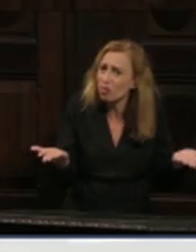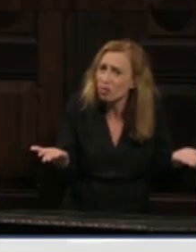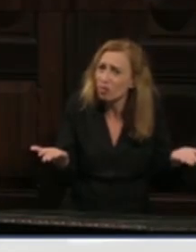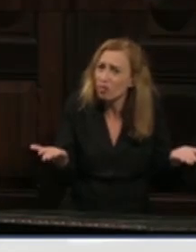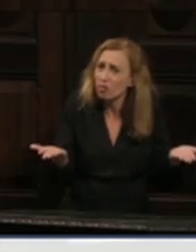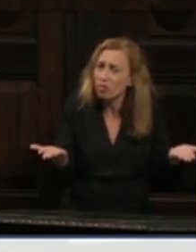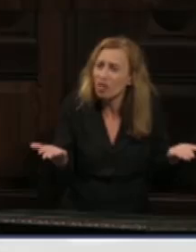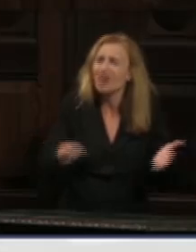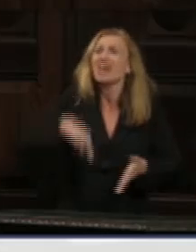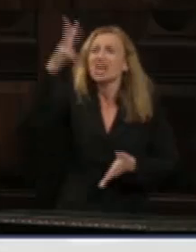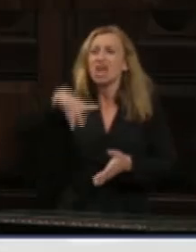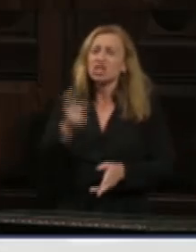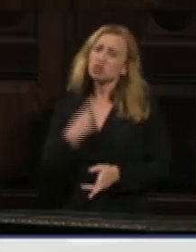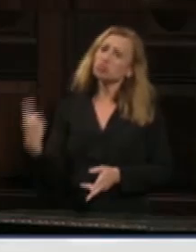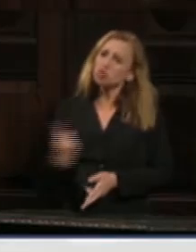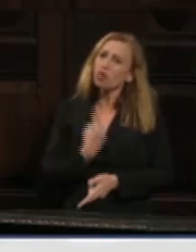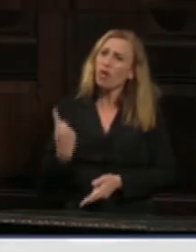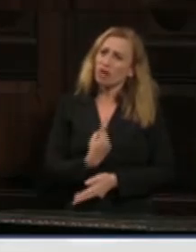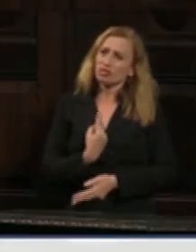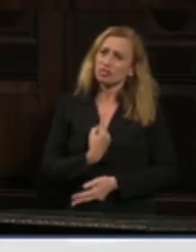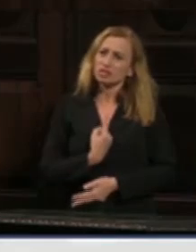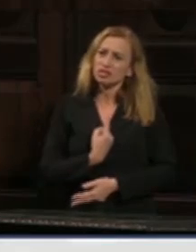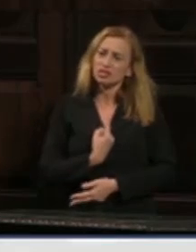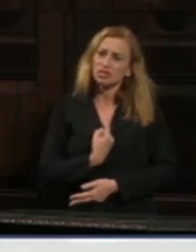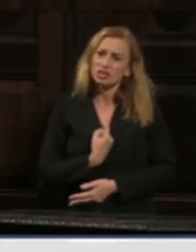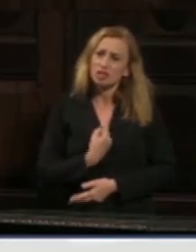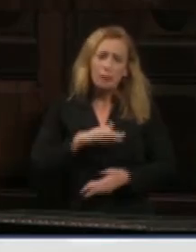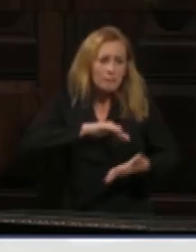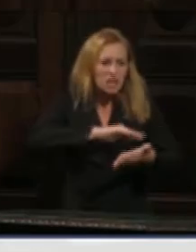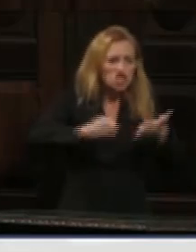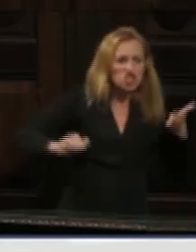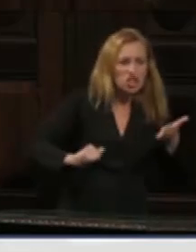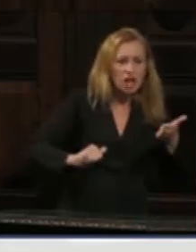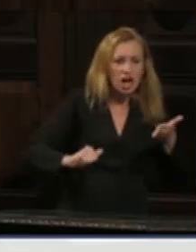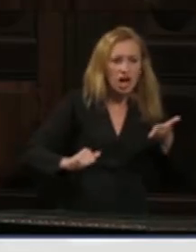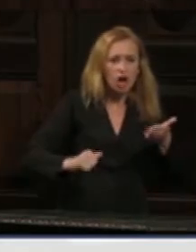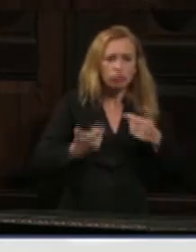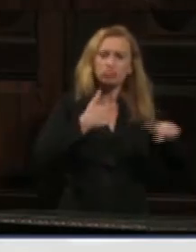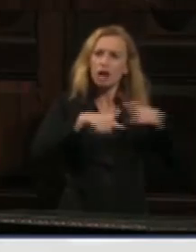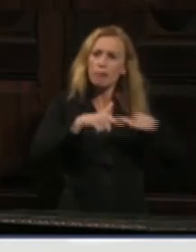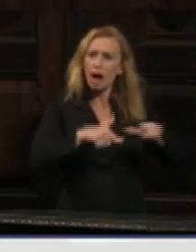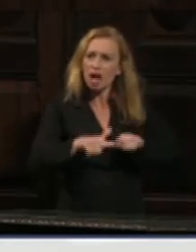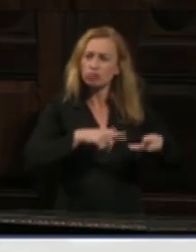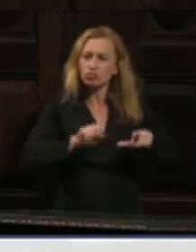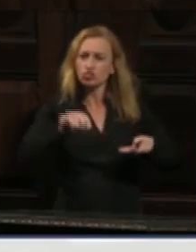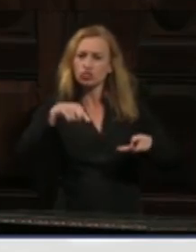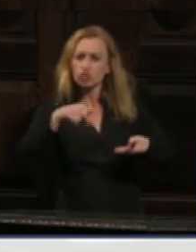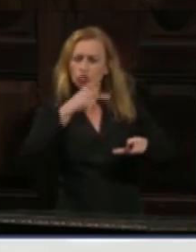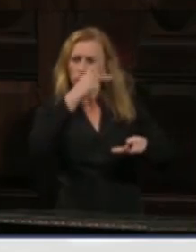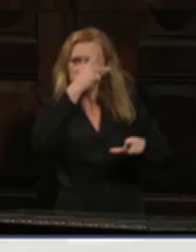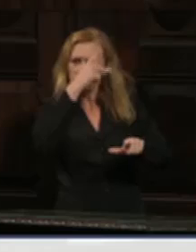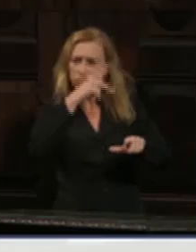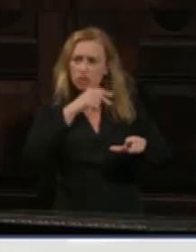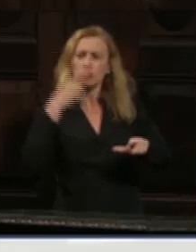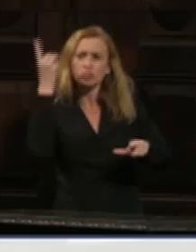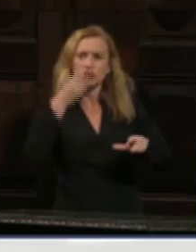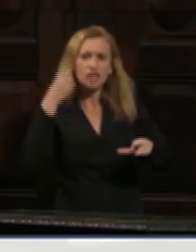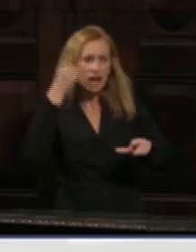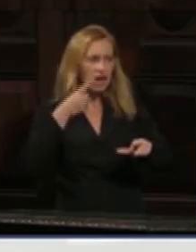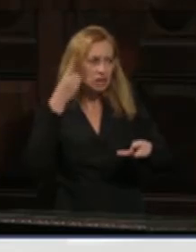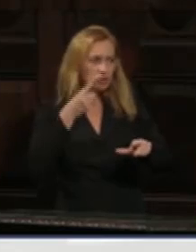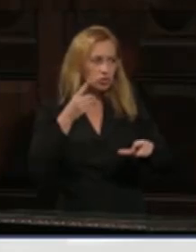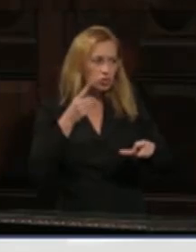Quem somos nós para tirar um mandato de alguém que não seja por decisão